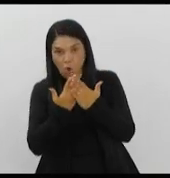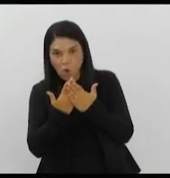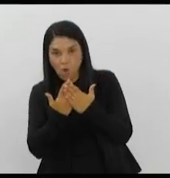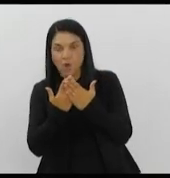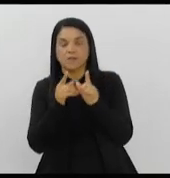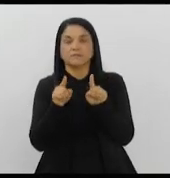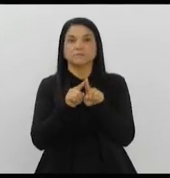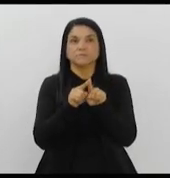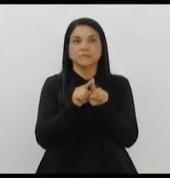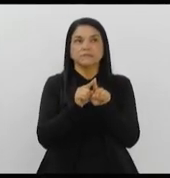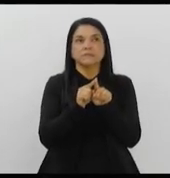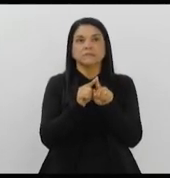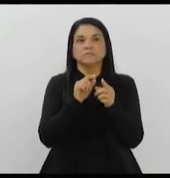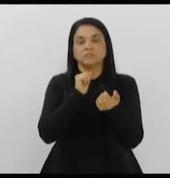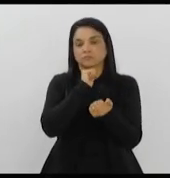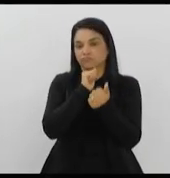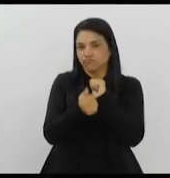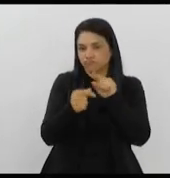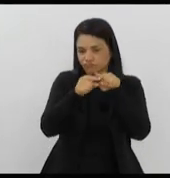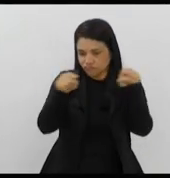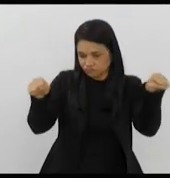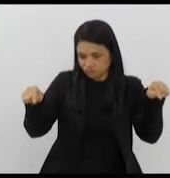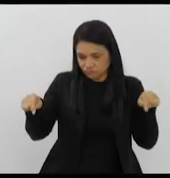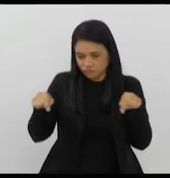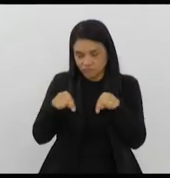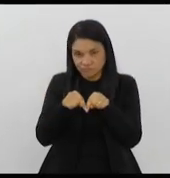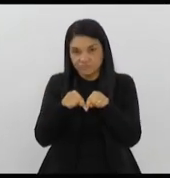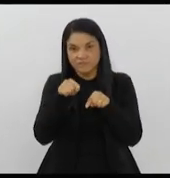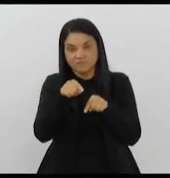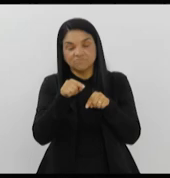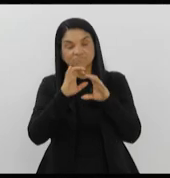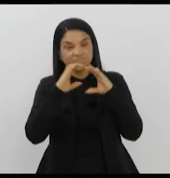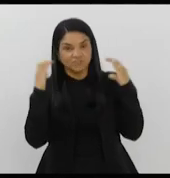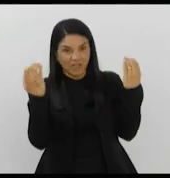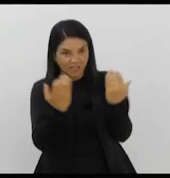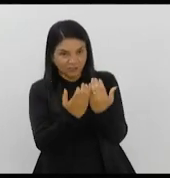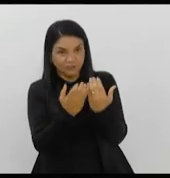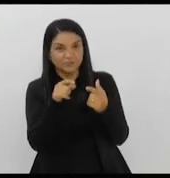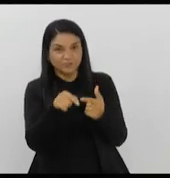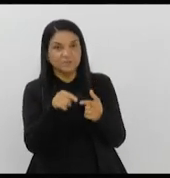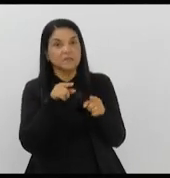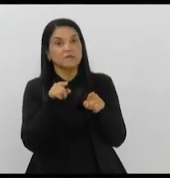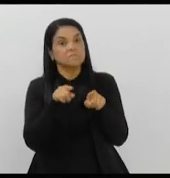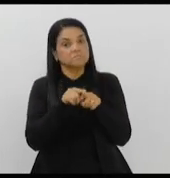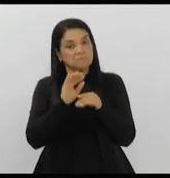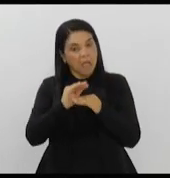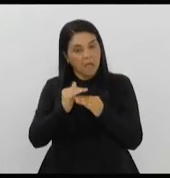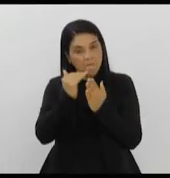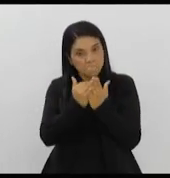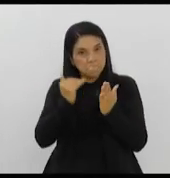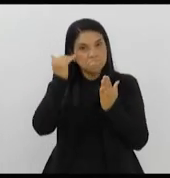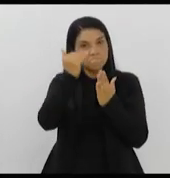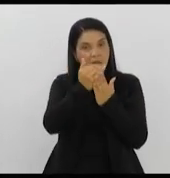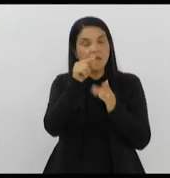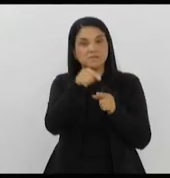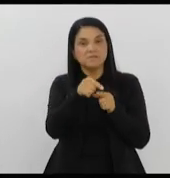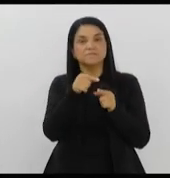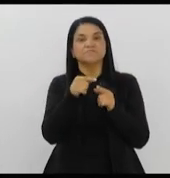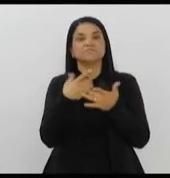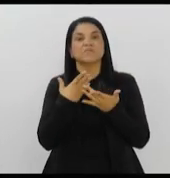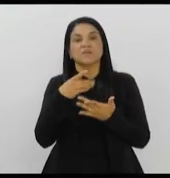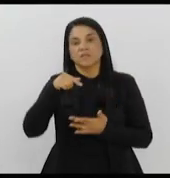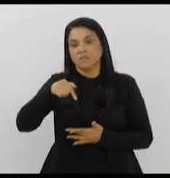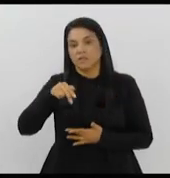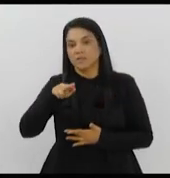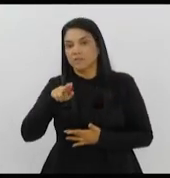Mas Vossa Excelência foi mais além. Vossa Excelência está indo nos quiosques, bancas de jornal e vários